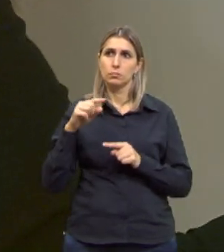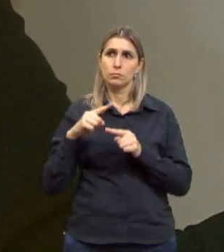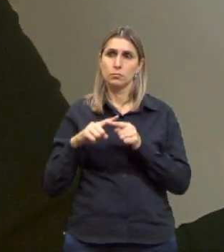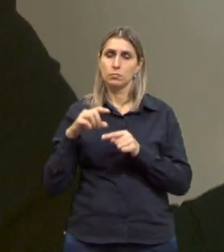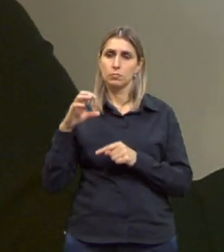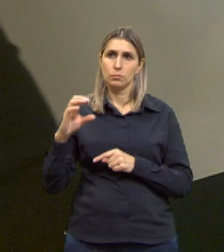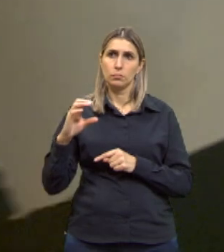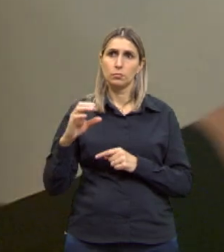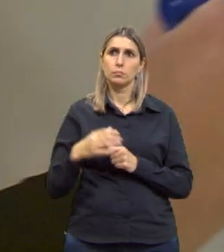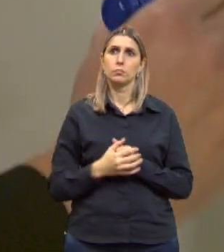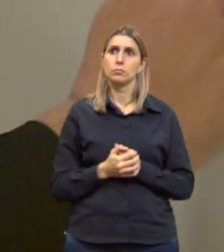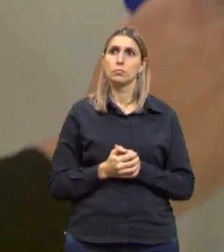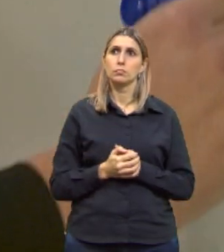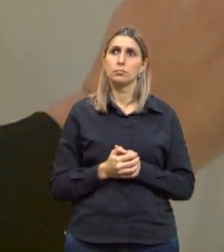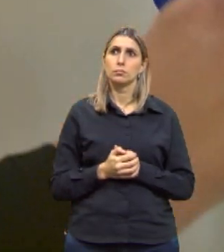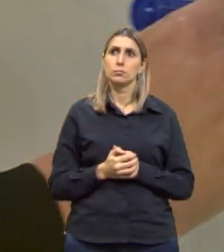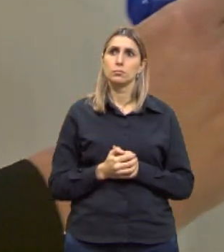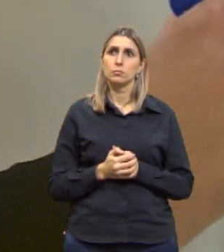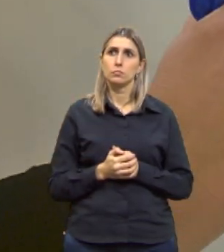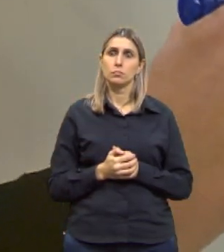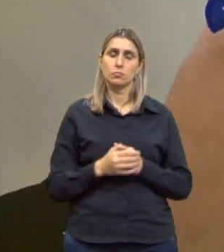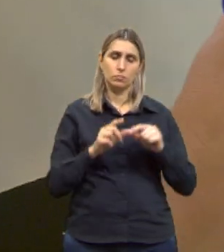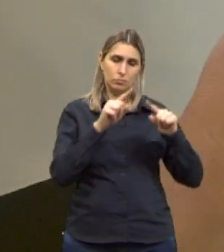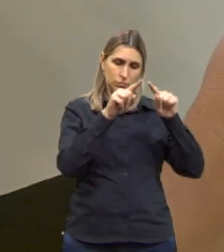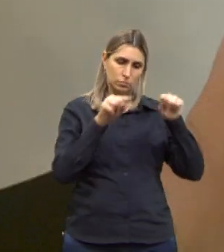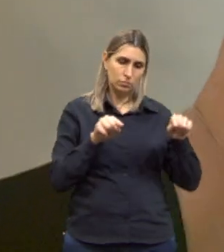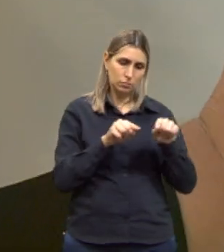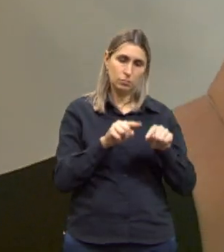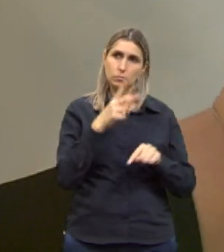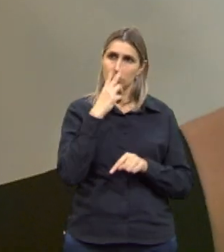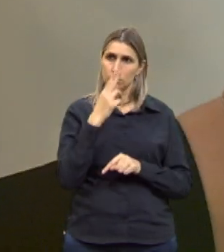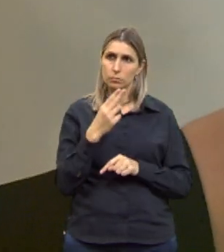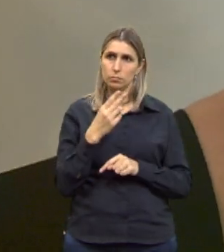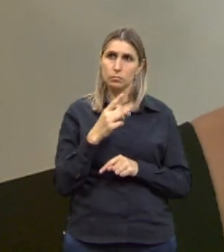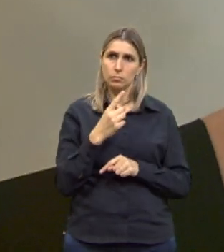vezes C. O delta vai ser